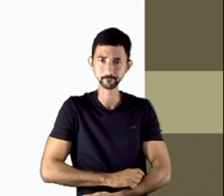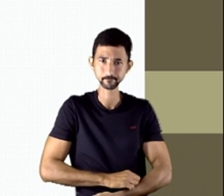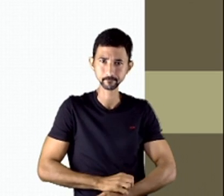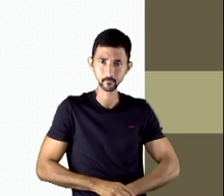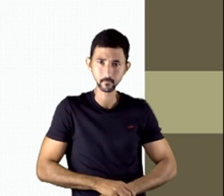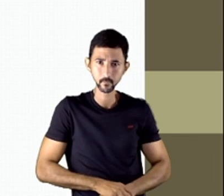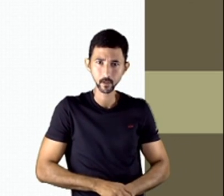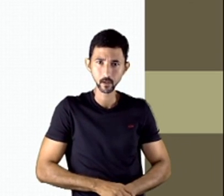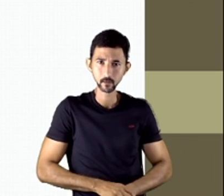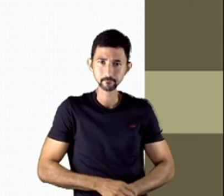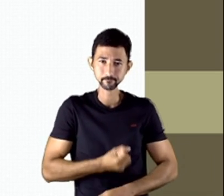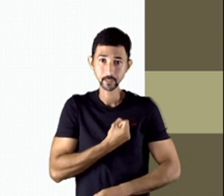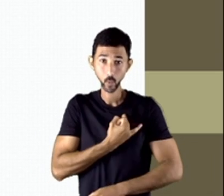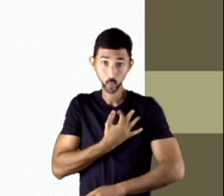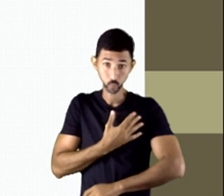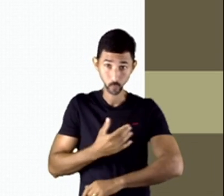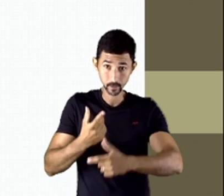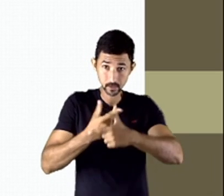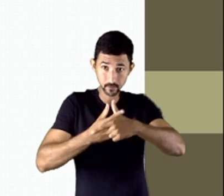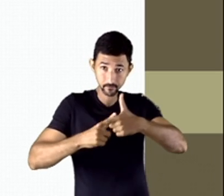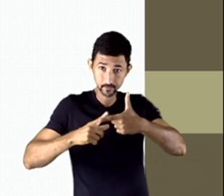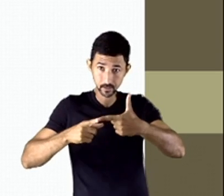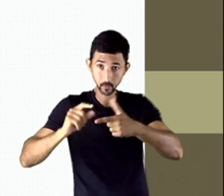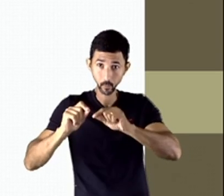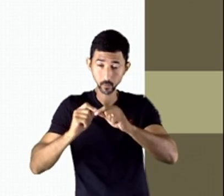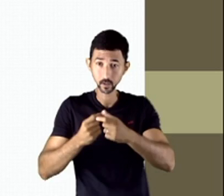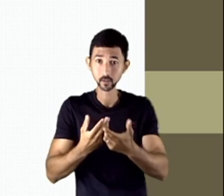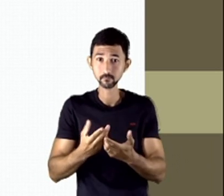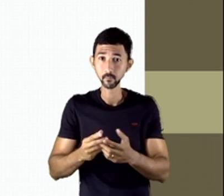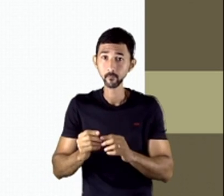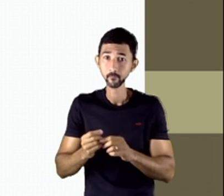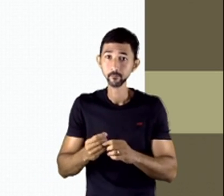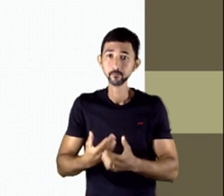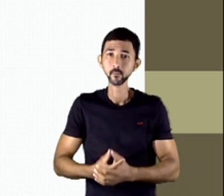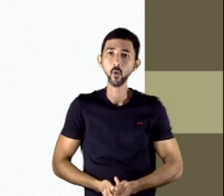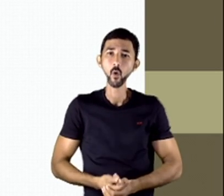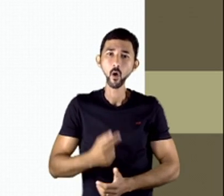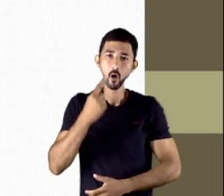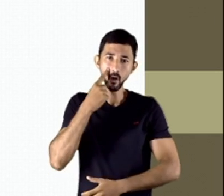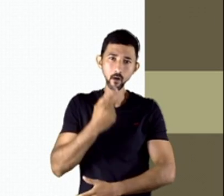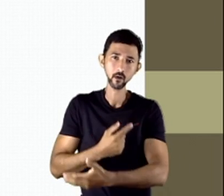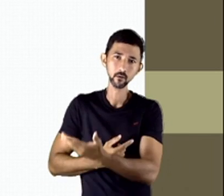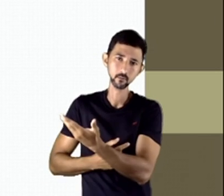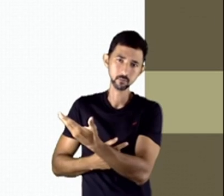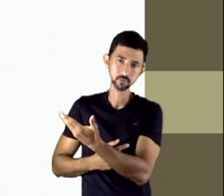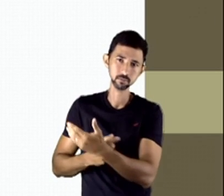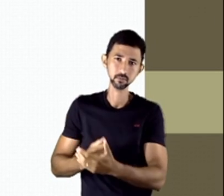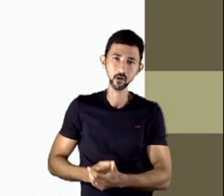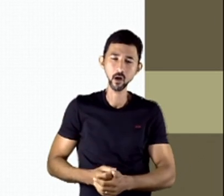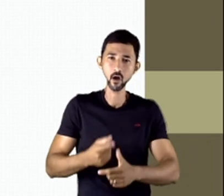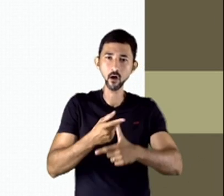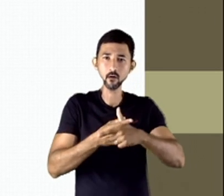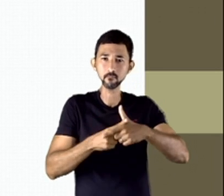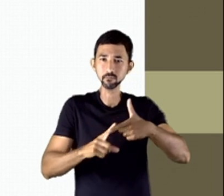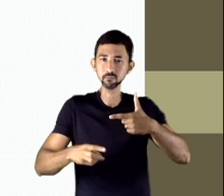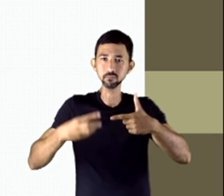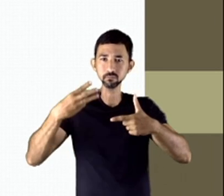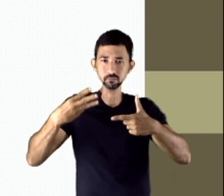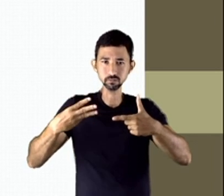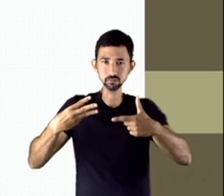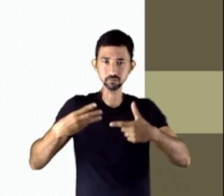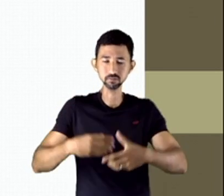por 3 quando a soma dos valores absolutos dos seus algarismos for divisível por